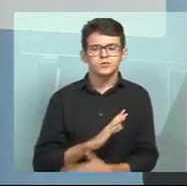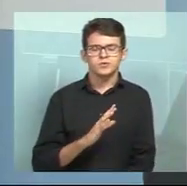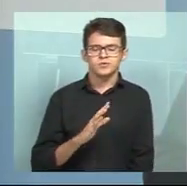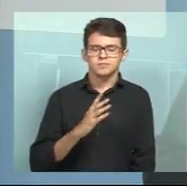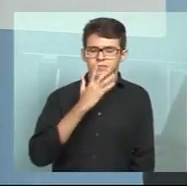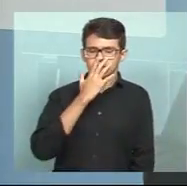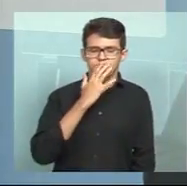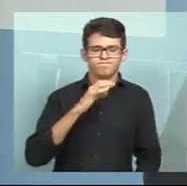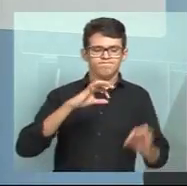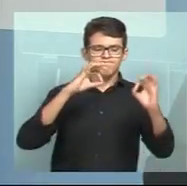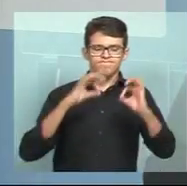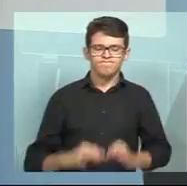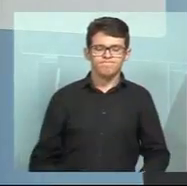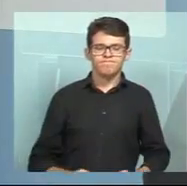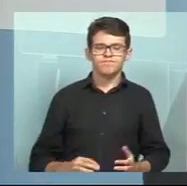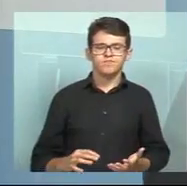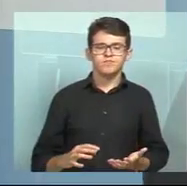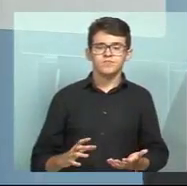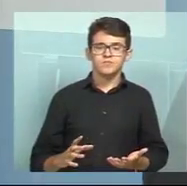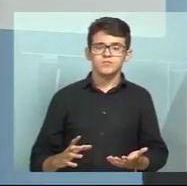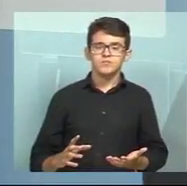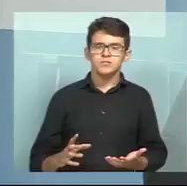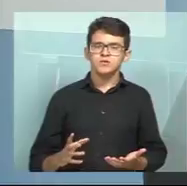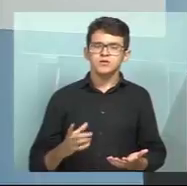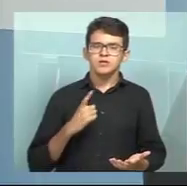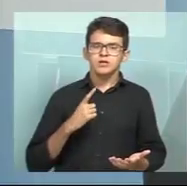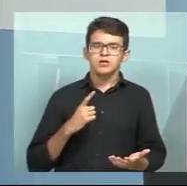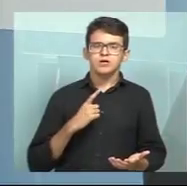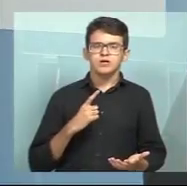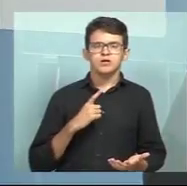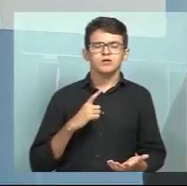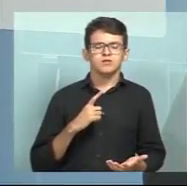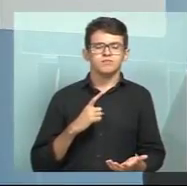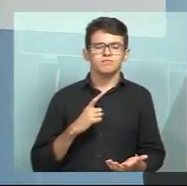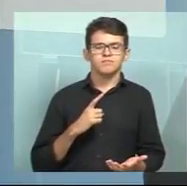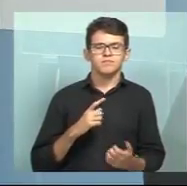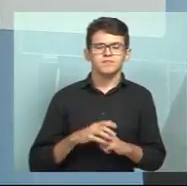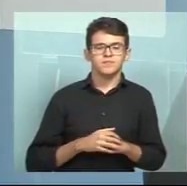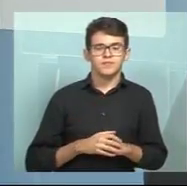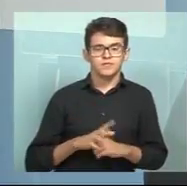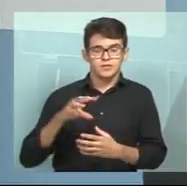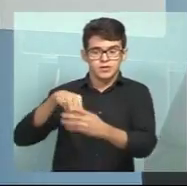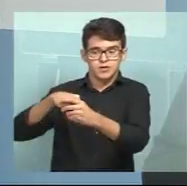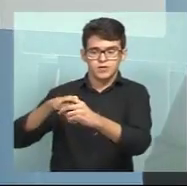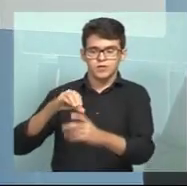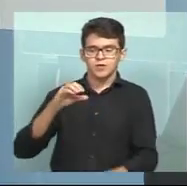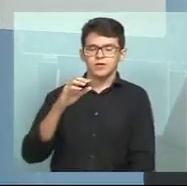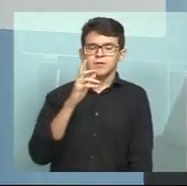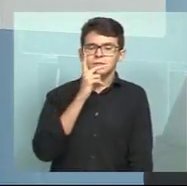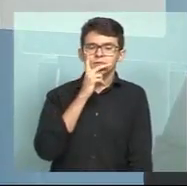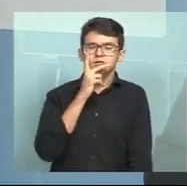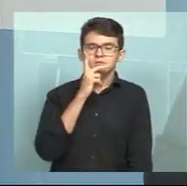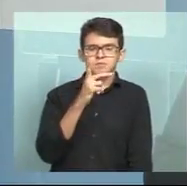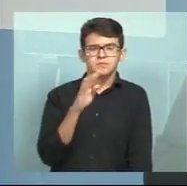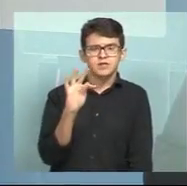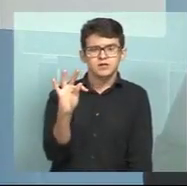precisa respeitar, inclusive no PT tem muitos, né? Por isso criminalizar o PT é como o Ciro disse aqui,